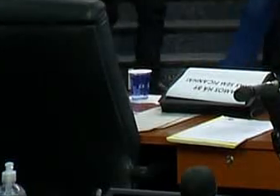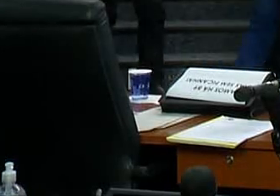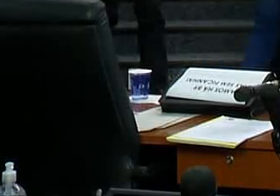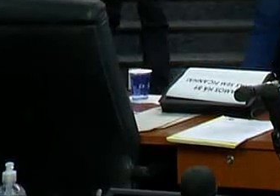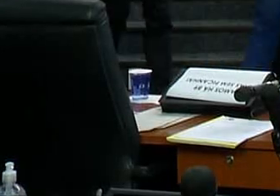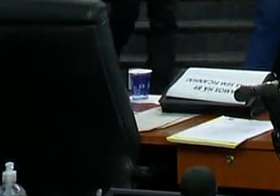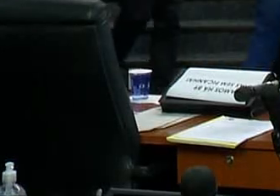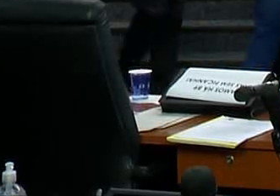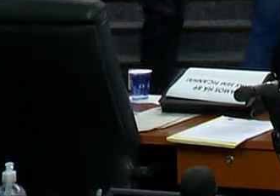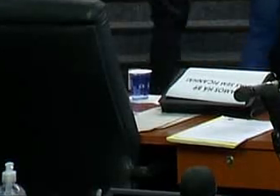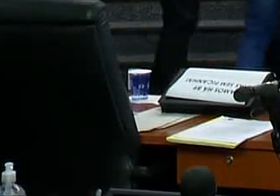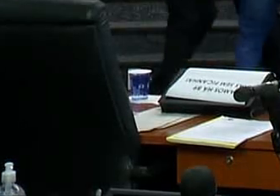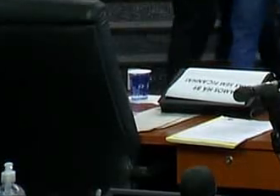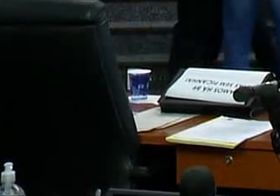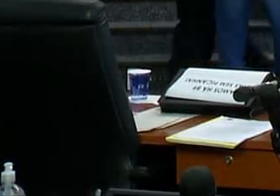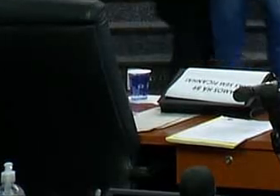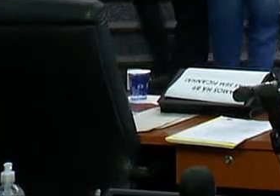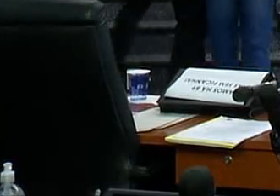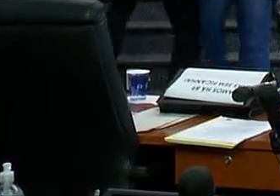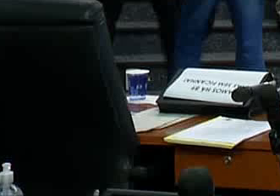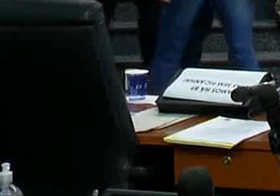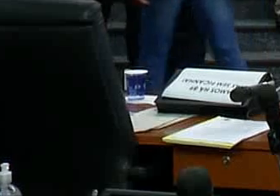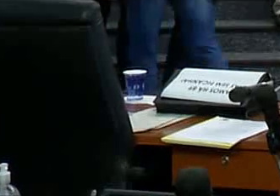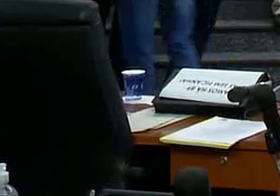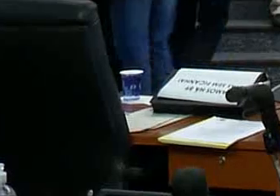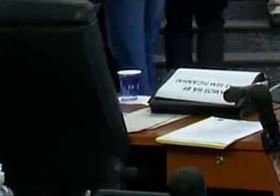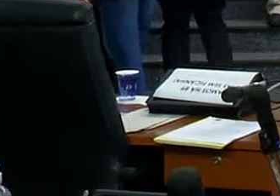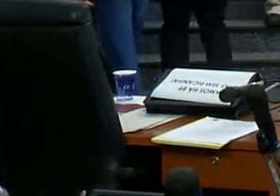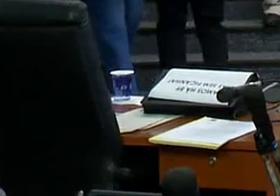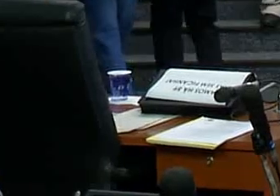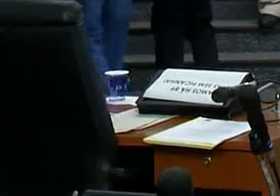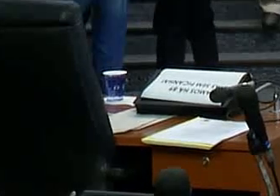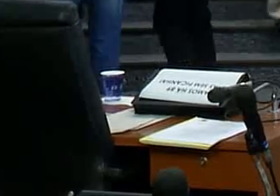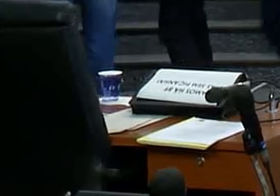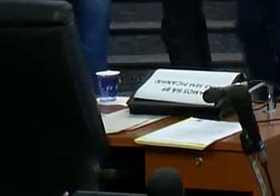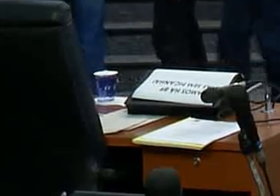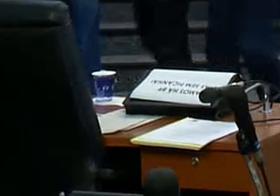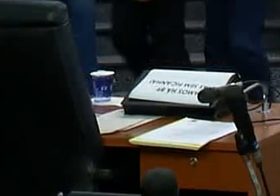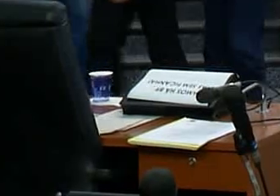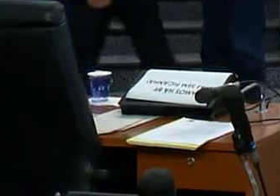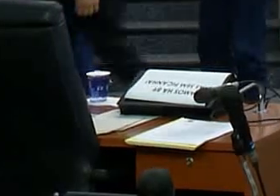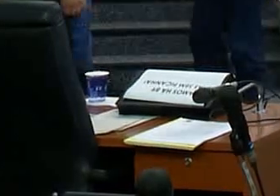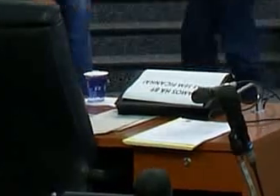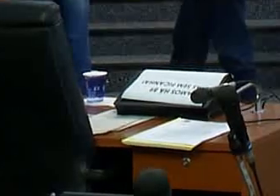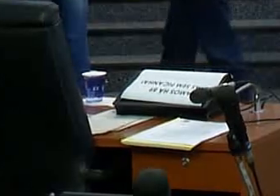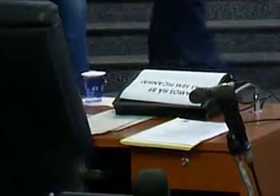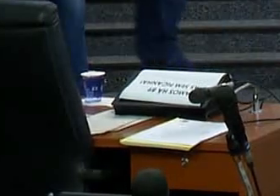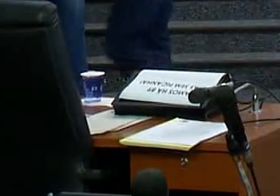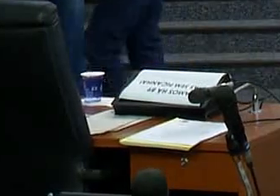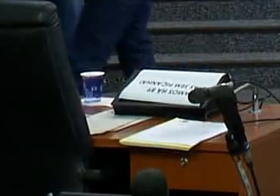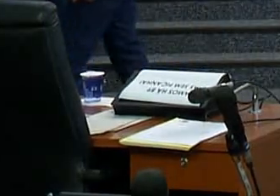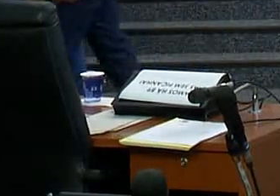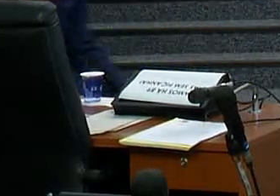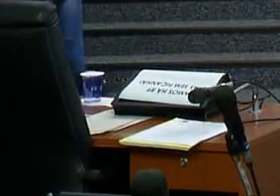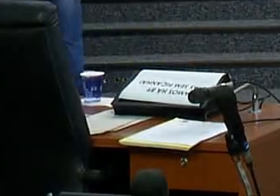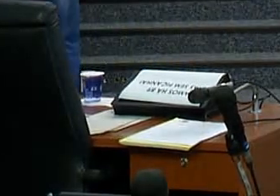Yara Bernardi para que venha à frente da mesa diretora do parlamento